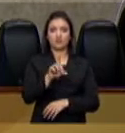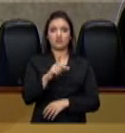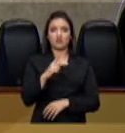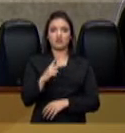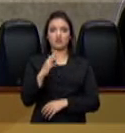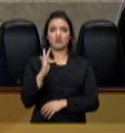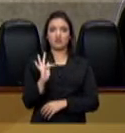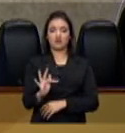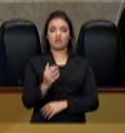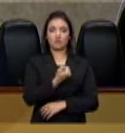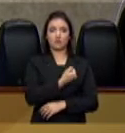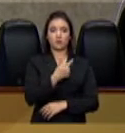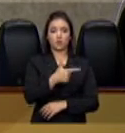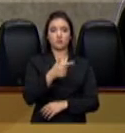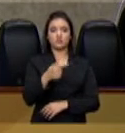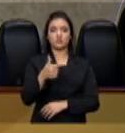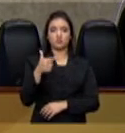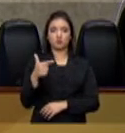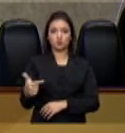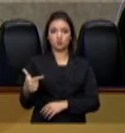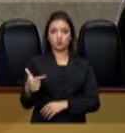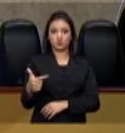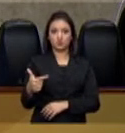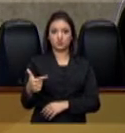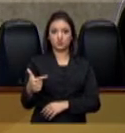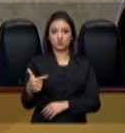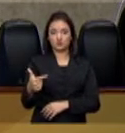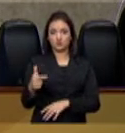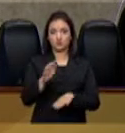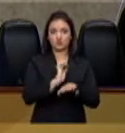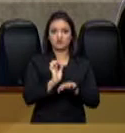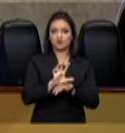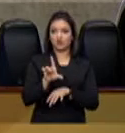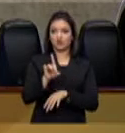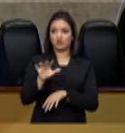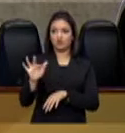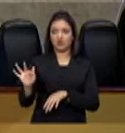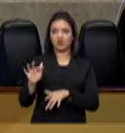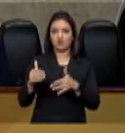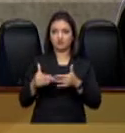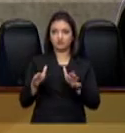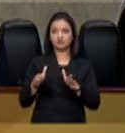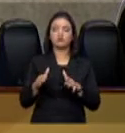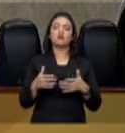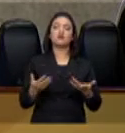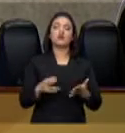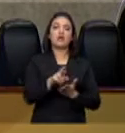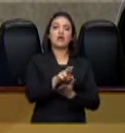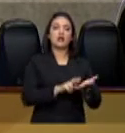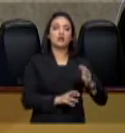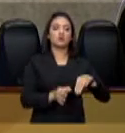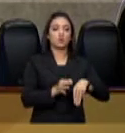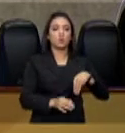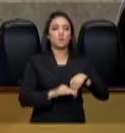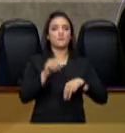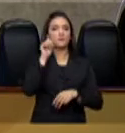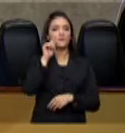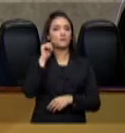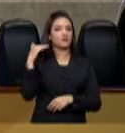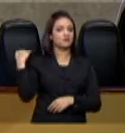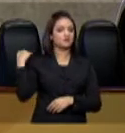preceito fundamental 272, procedente do Distrito Federal, relatora Sua Excelência a ministra Carmen